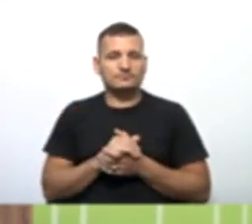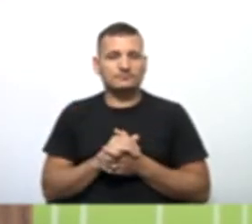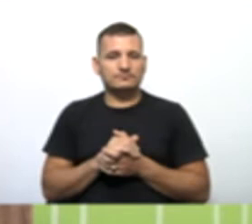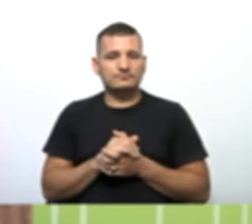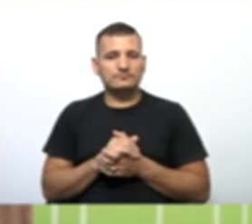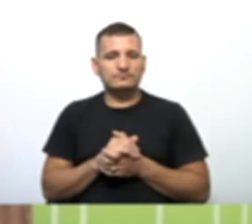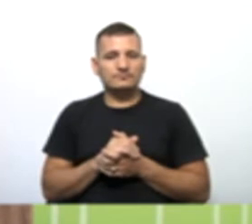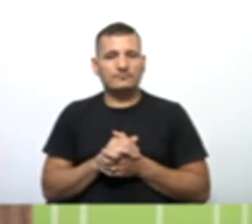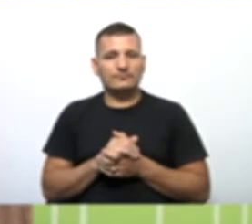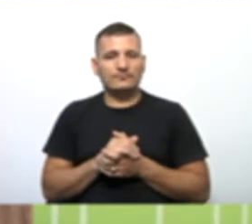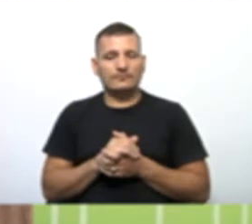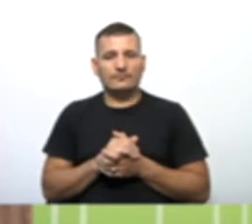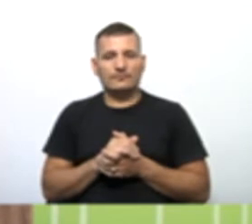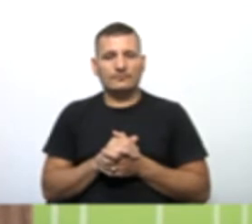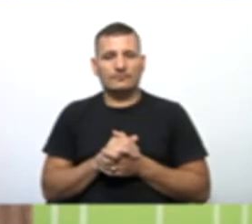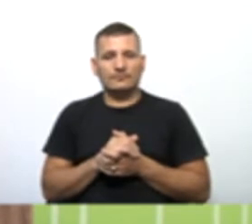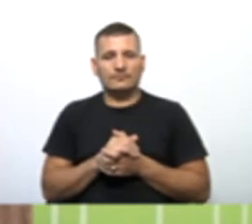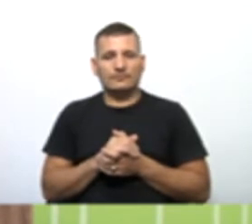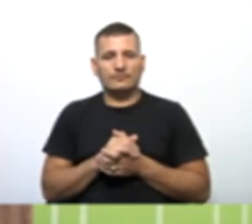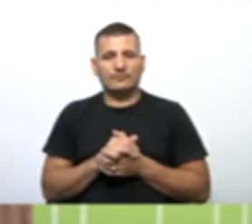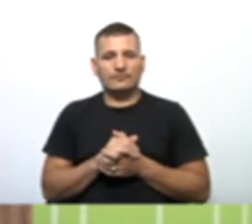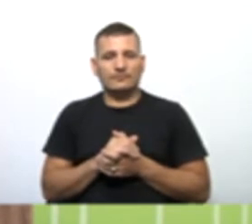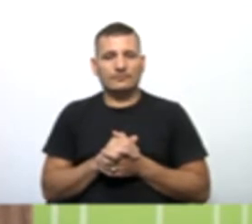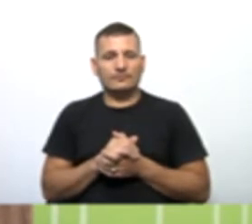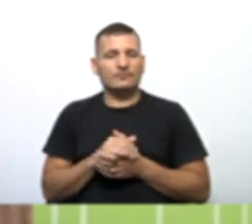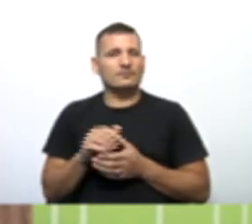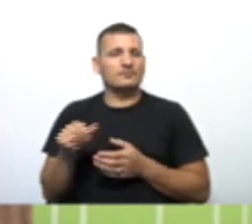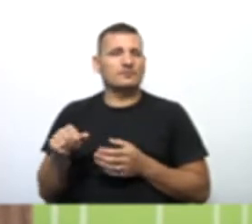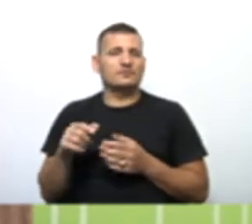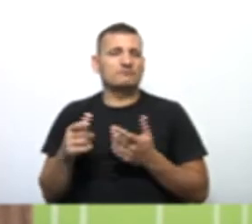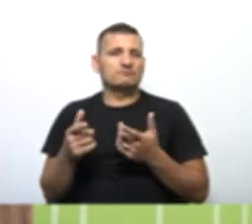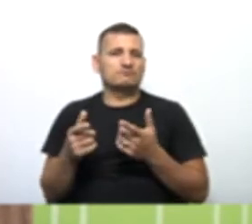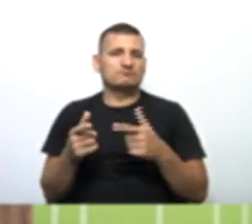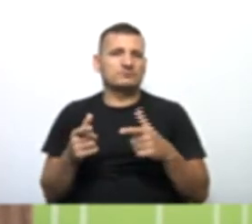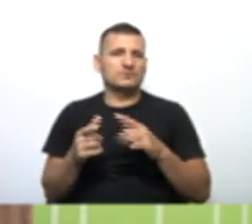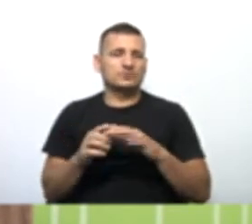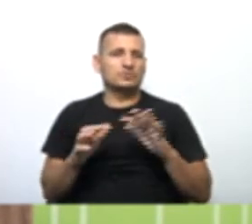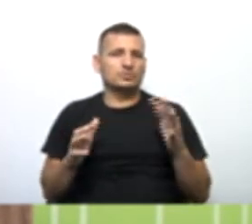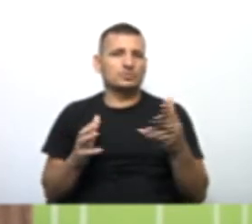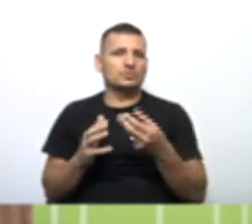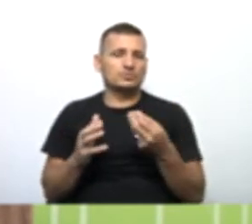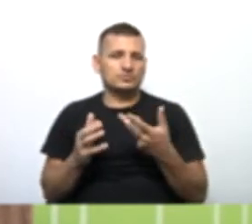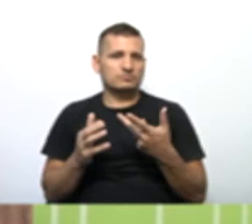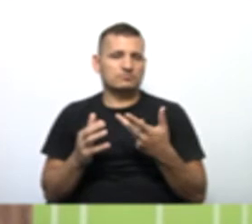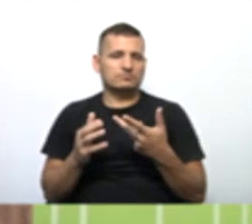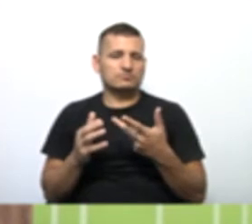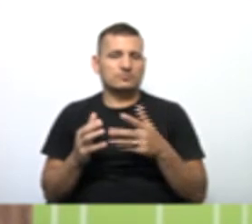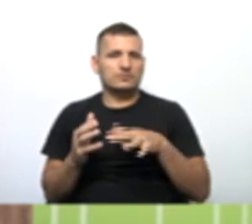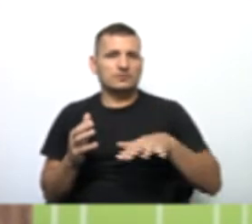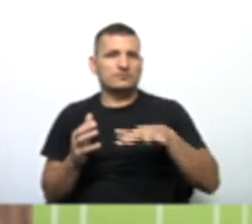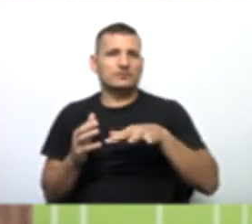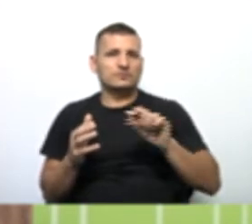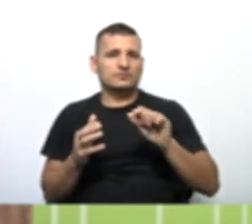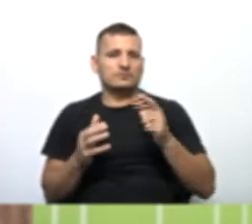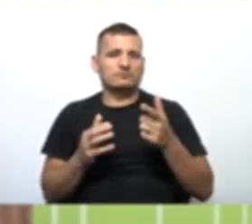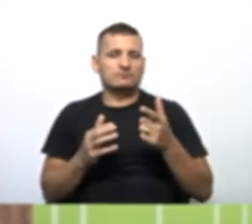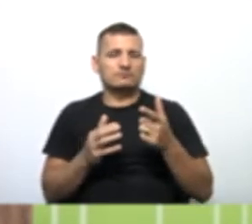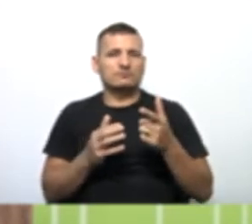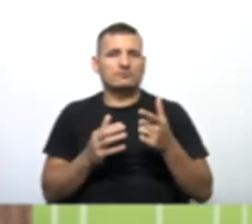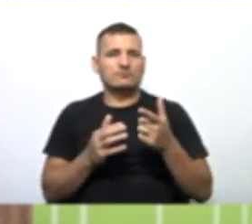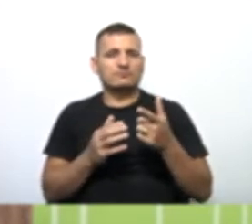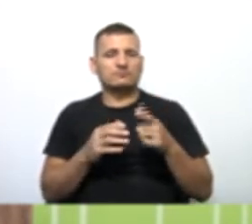poderia ter, mas não necessariamente ele vai ter todos os elementos de um ambiente de produção. Então, ali é o momento de